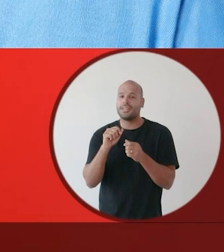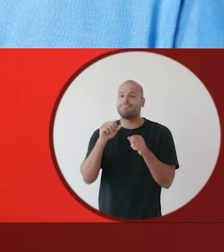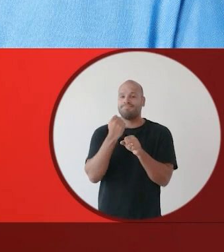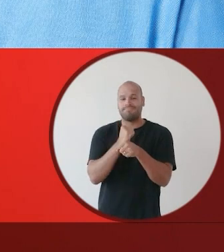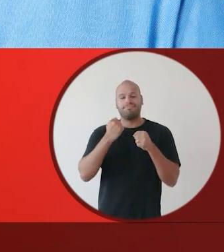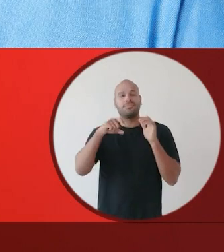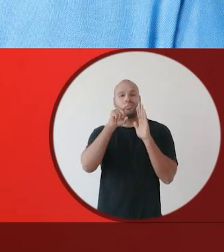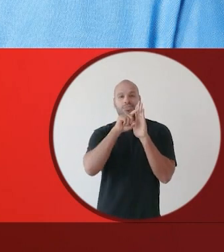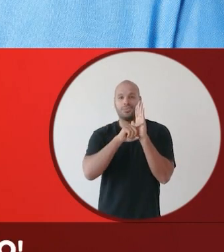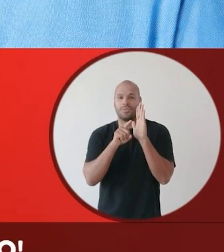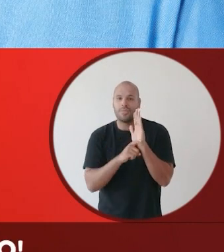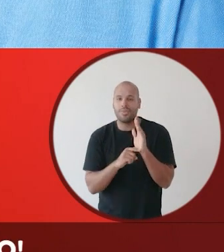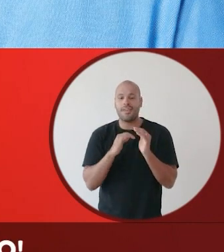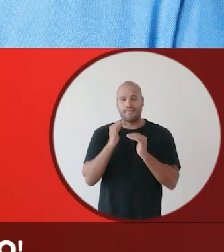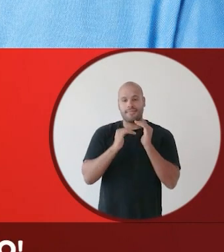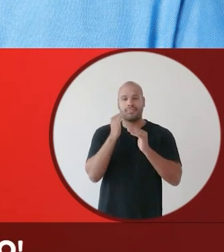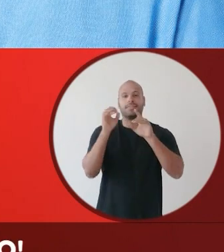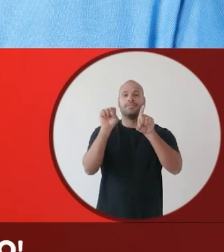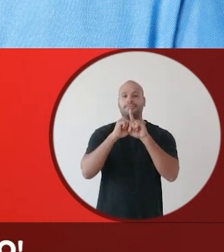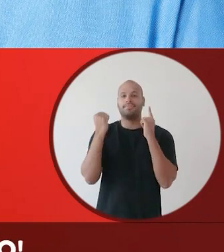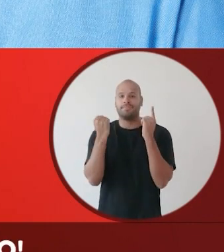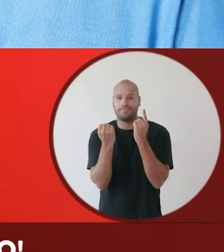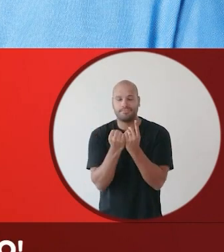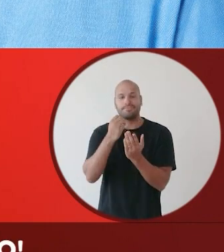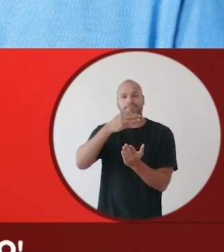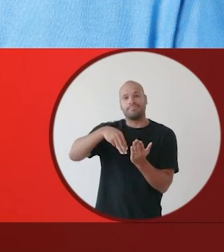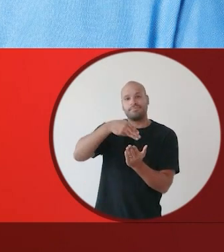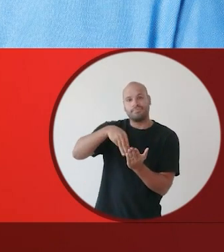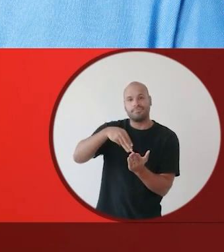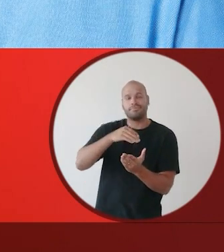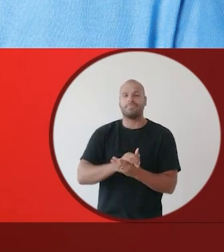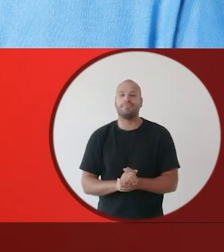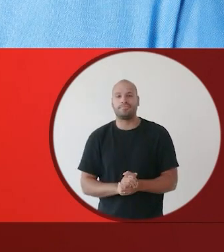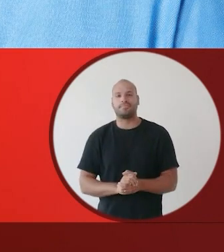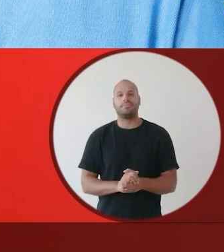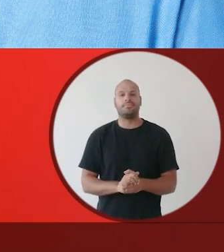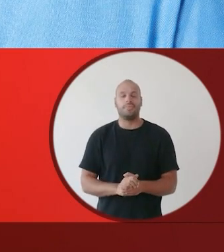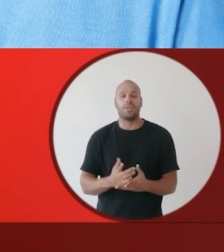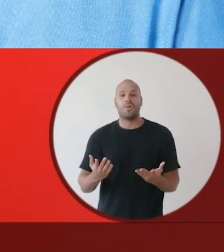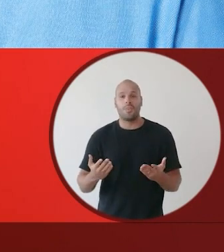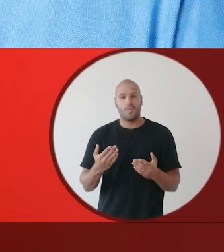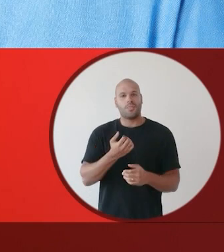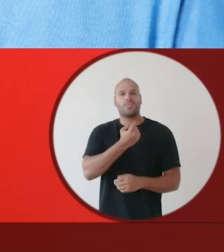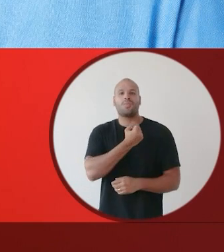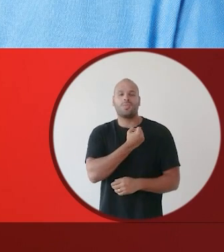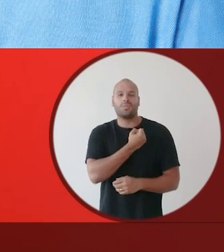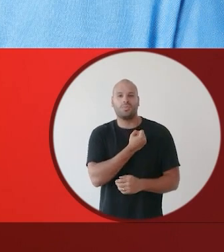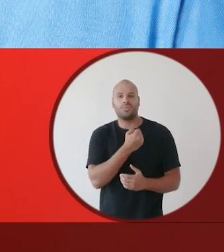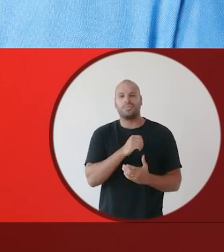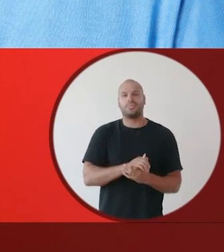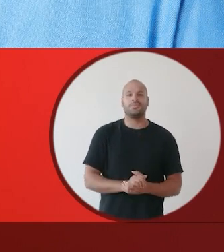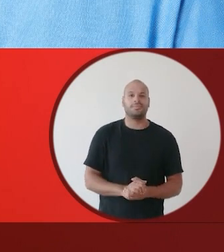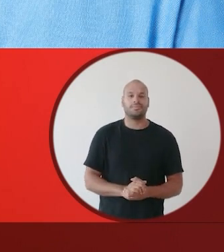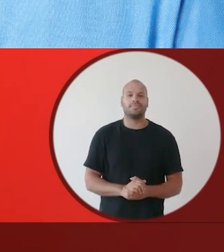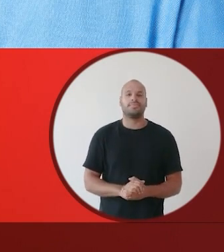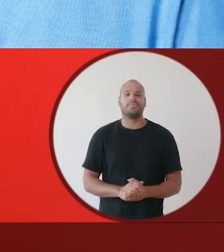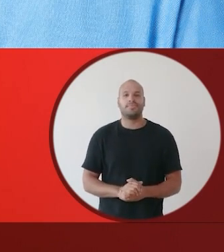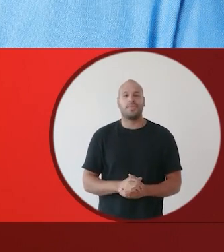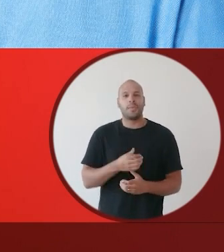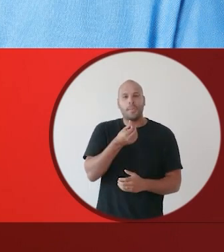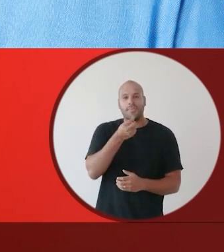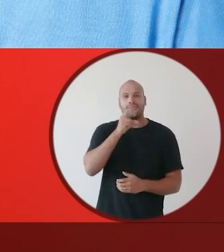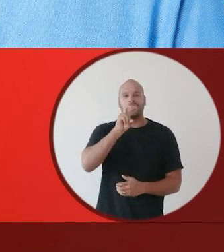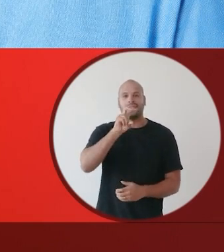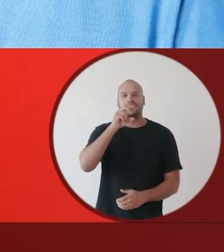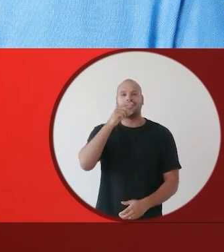grandes projetos e programas para o desenvolvimento social do Maranhão. Então, deixe de fuxico, deixe de fofoca. Vote em